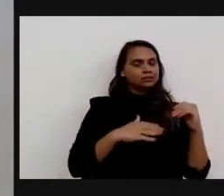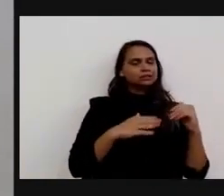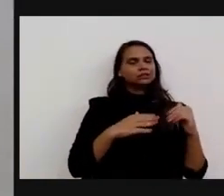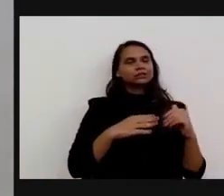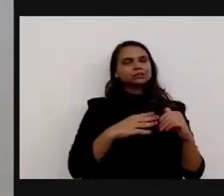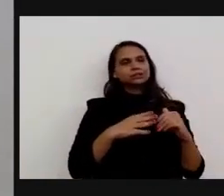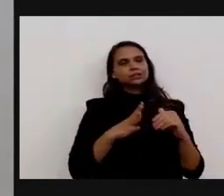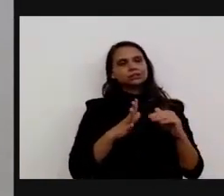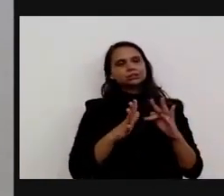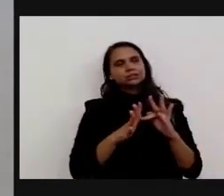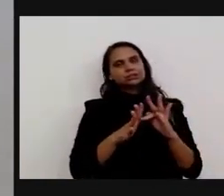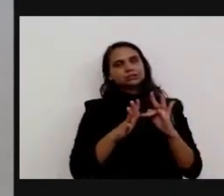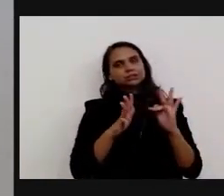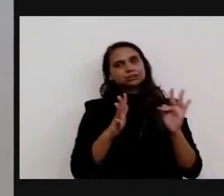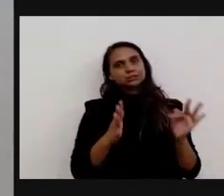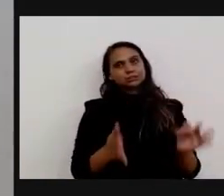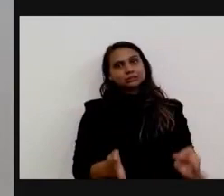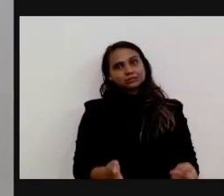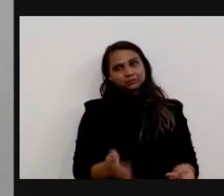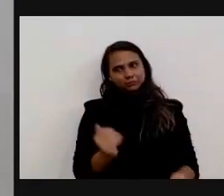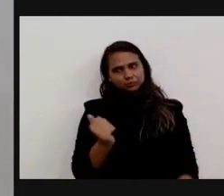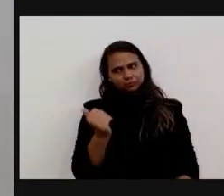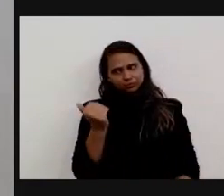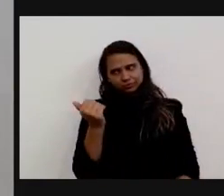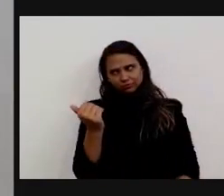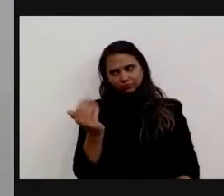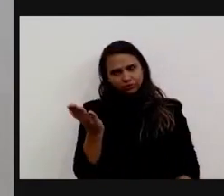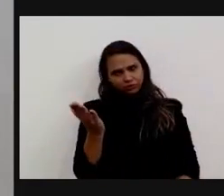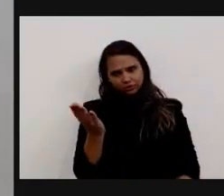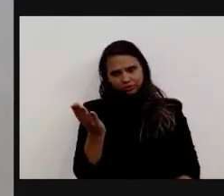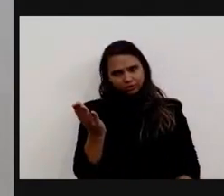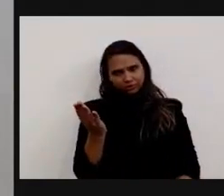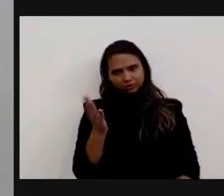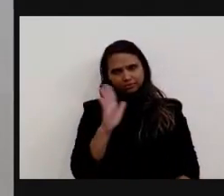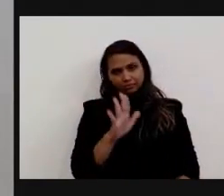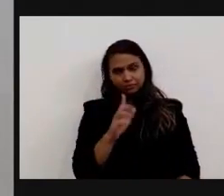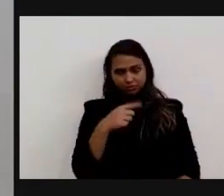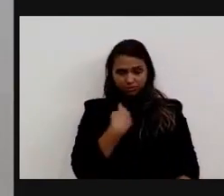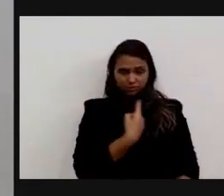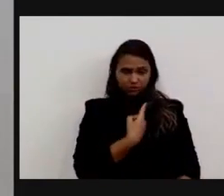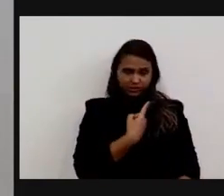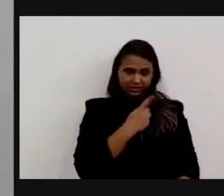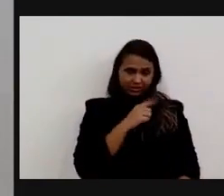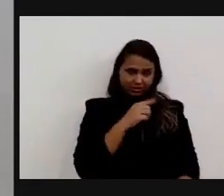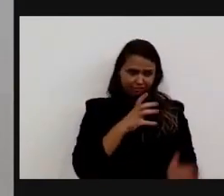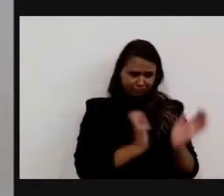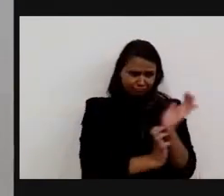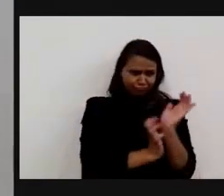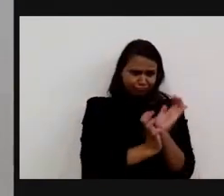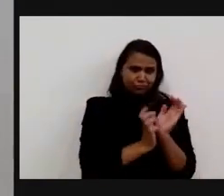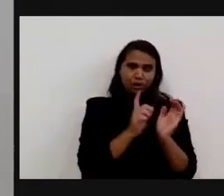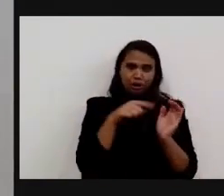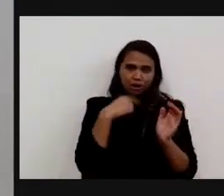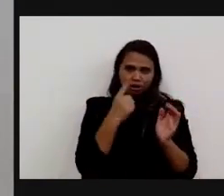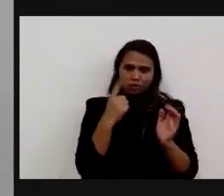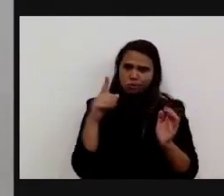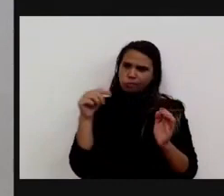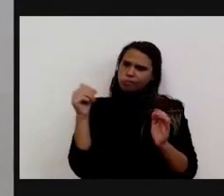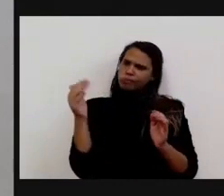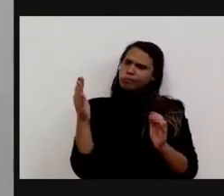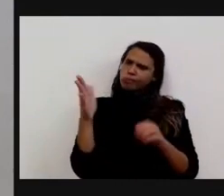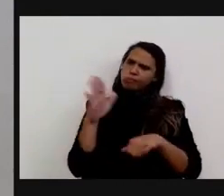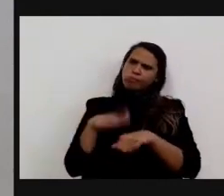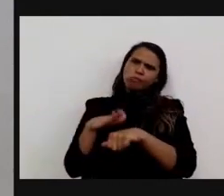para a gente não né que tá desenvolvendo é maior treta mas para quem vai aplicar no dia a dia que são servidores e servidores tem que ser simples tem que ser intuitivo